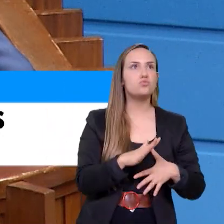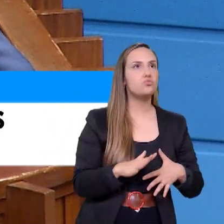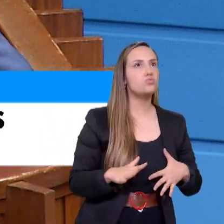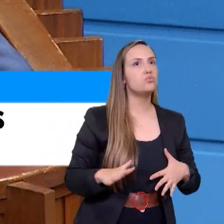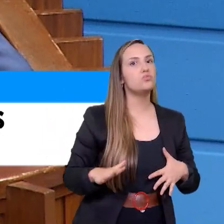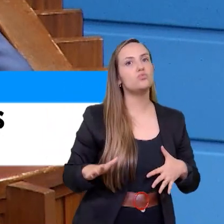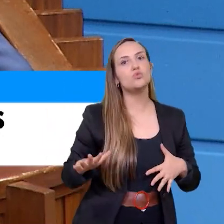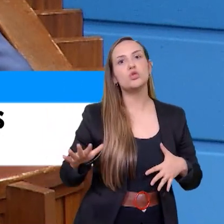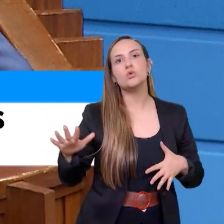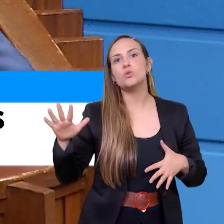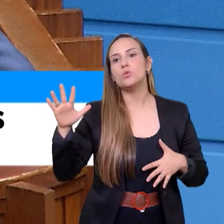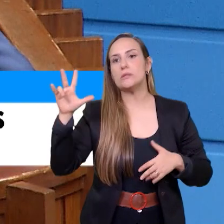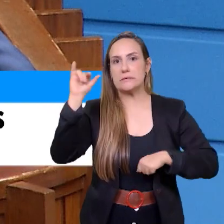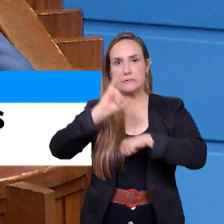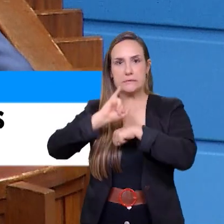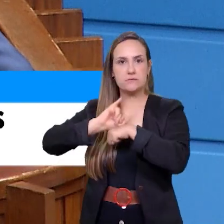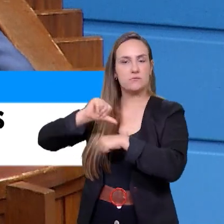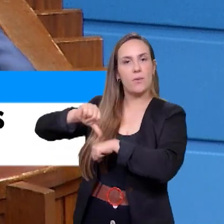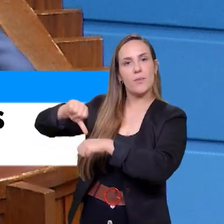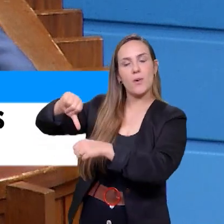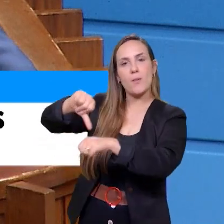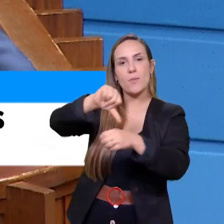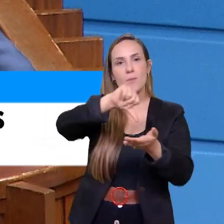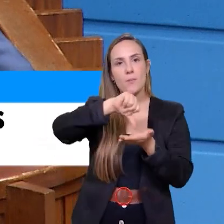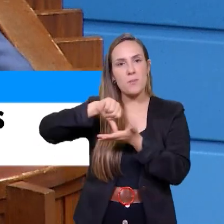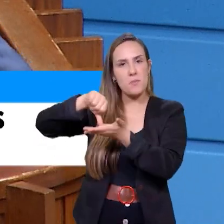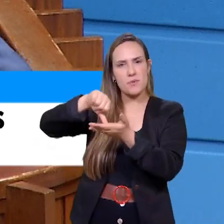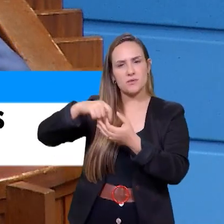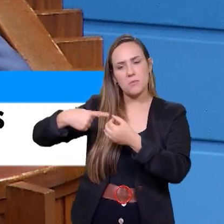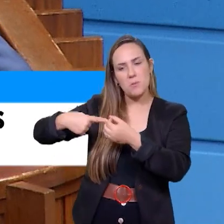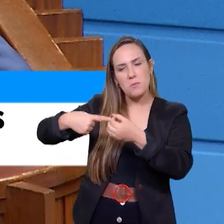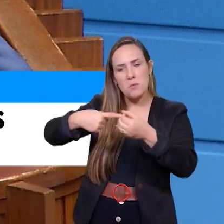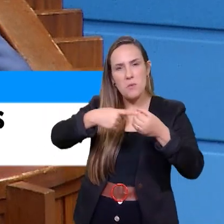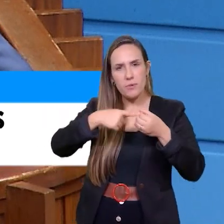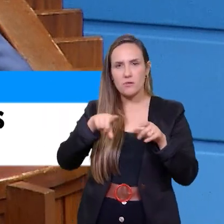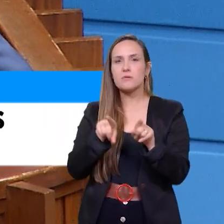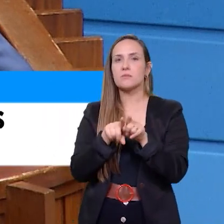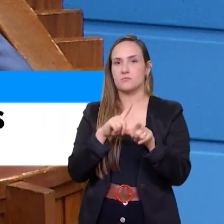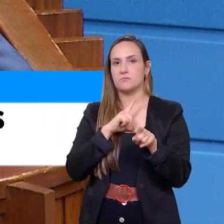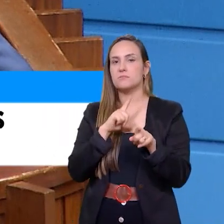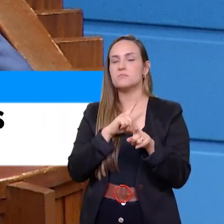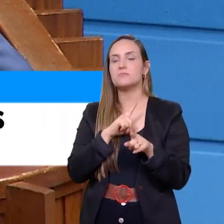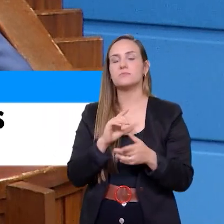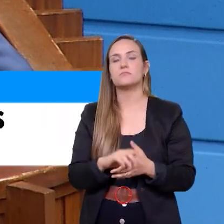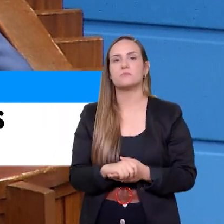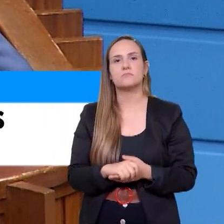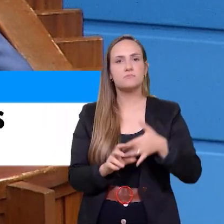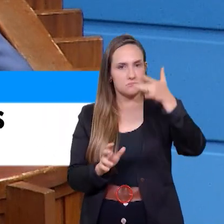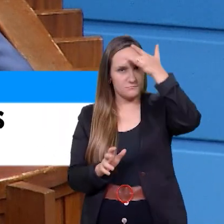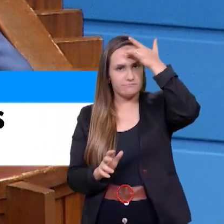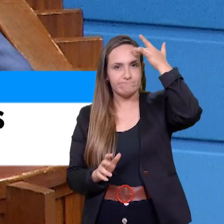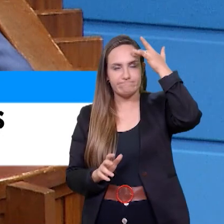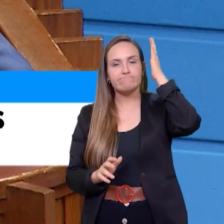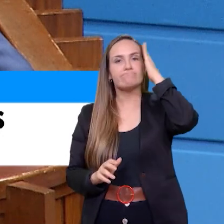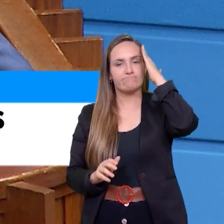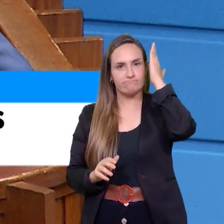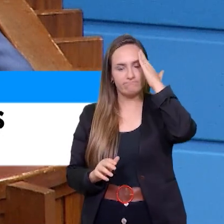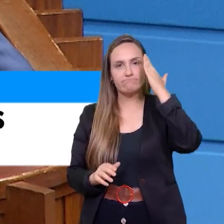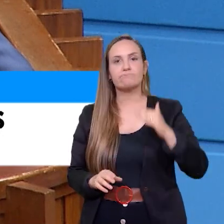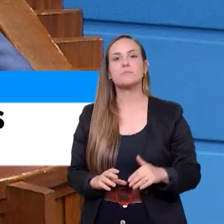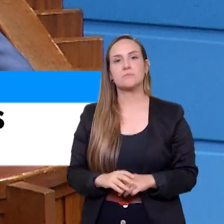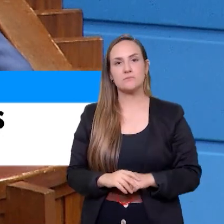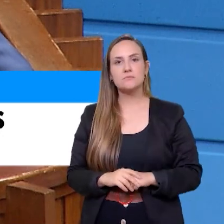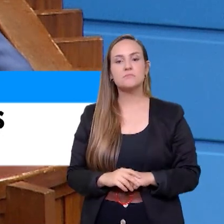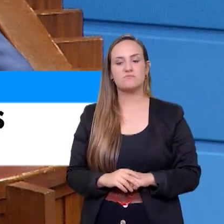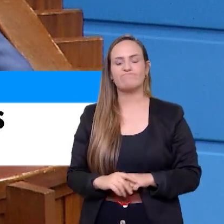no Brasil, nas grandes capitais, nas pequenas cidades, de pessoas que sabem